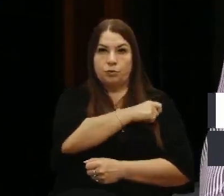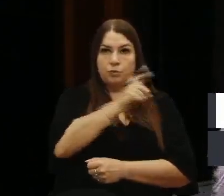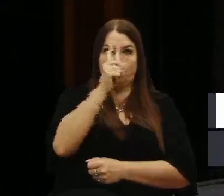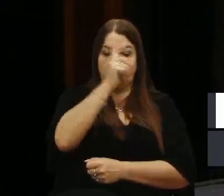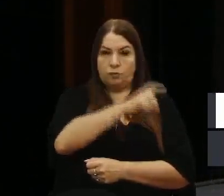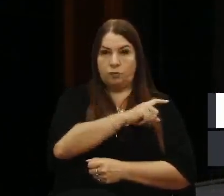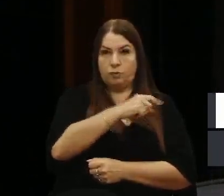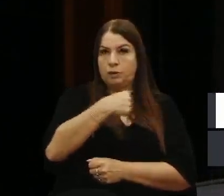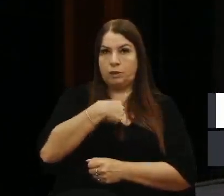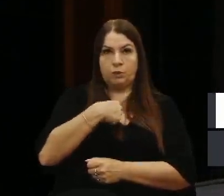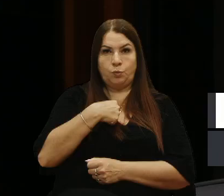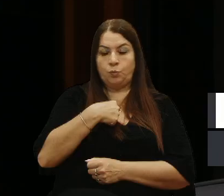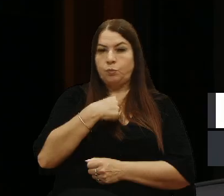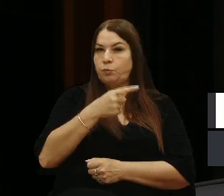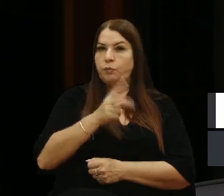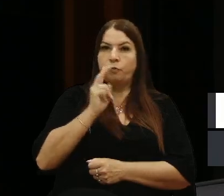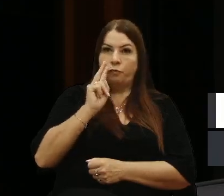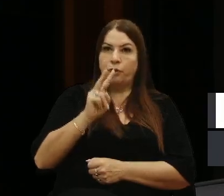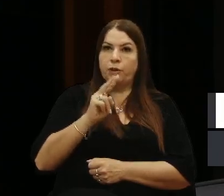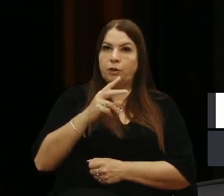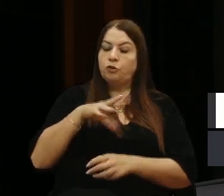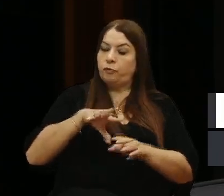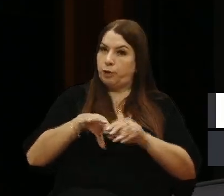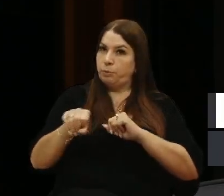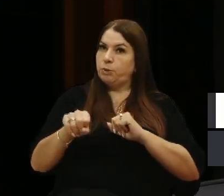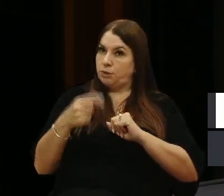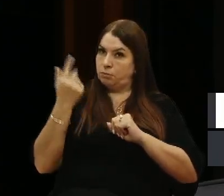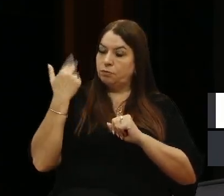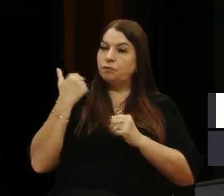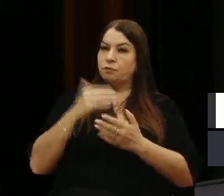dificuldades. Eu venho de uma formação